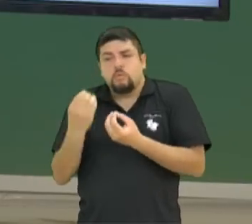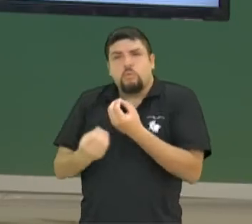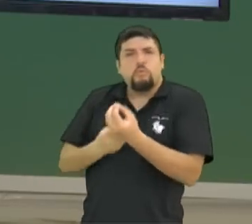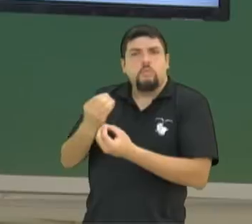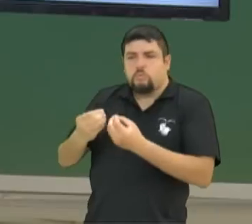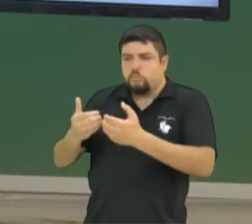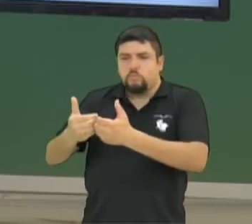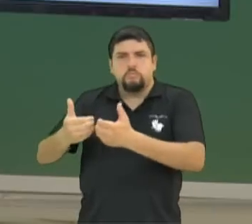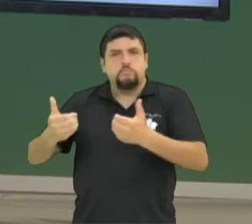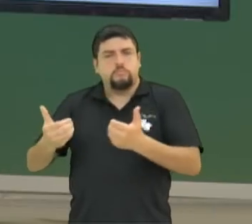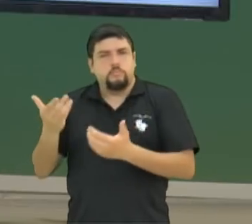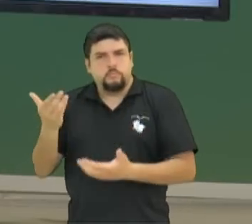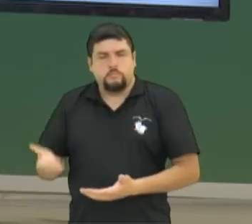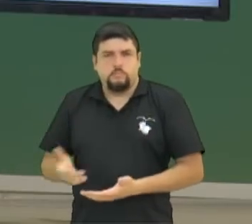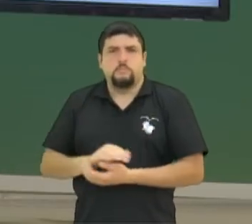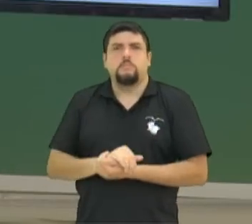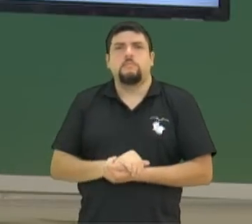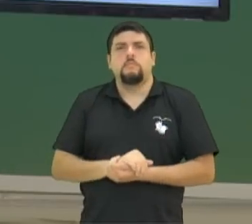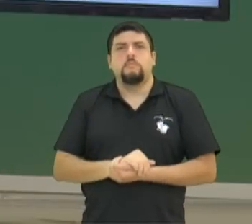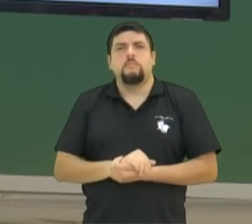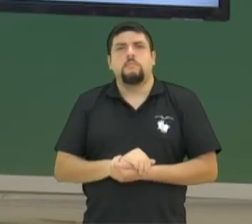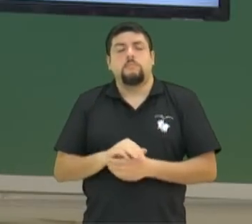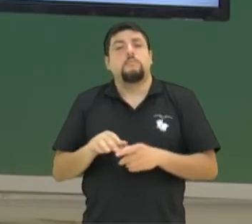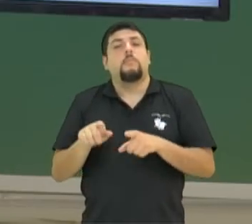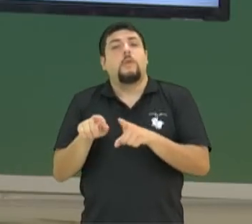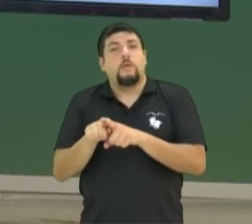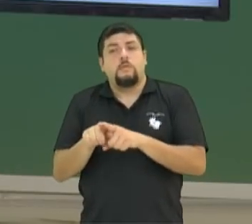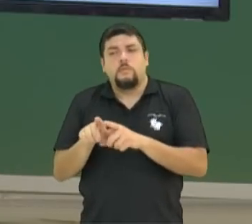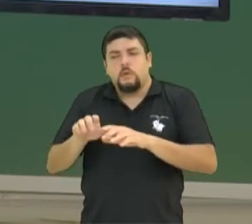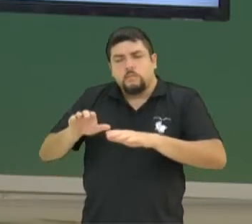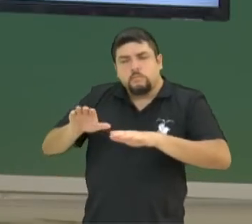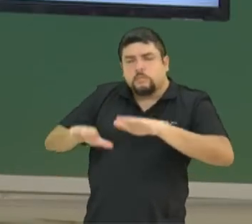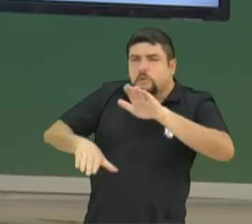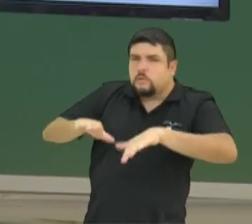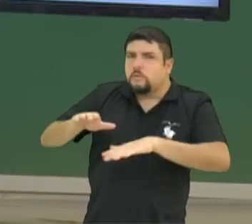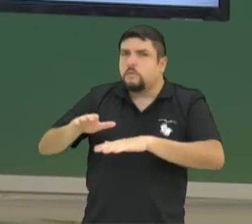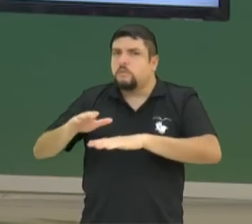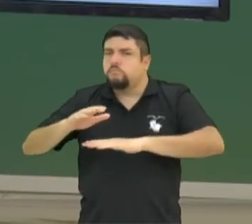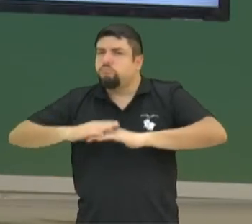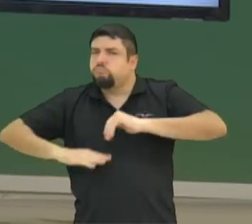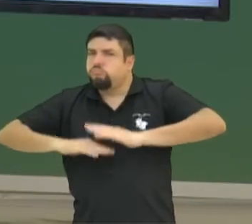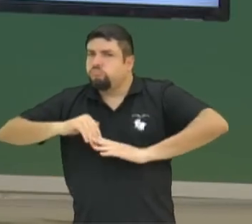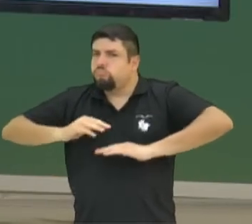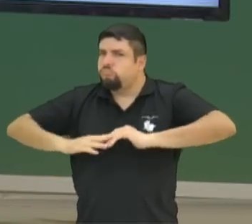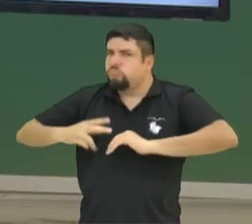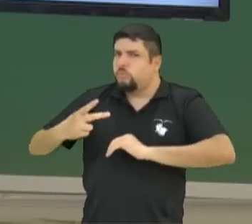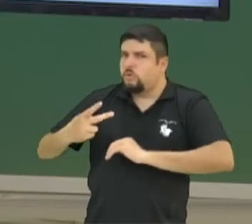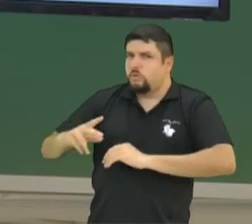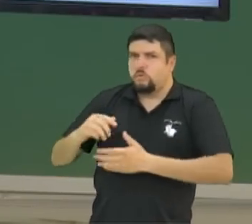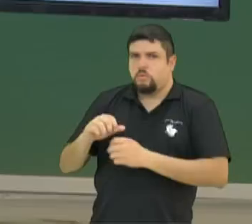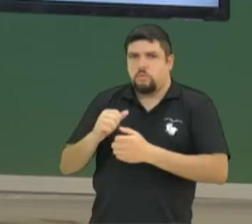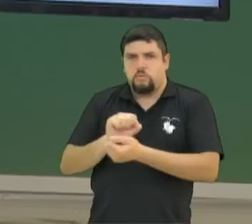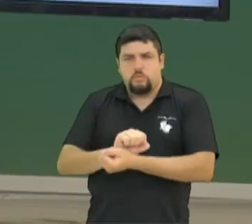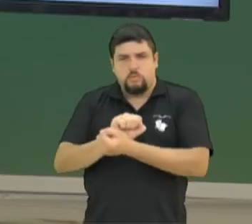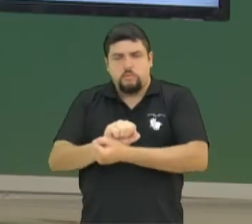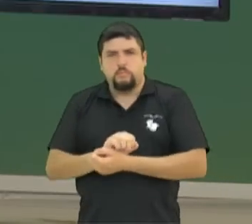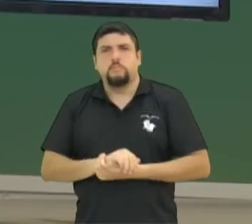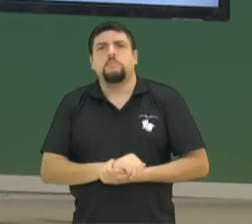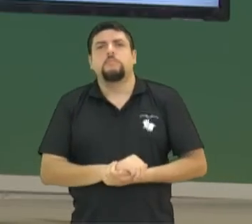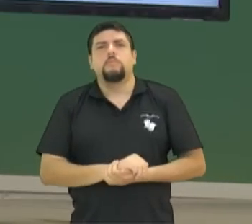era feita, que variava das habilidades que o escravo tinha, Então,